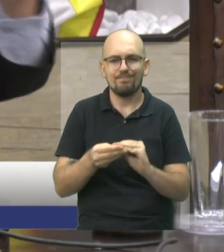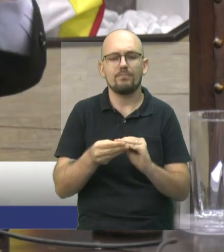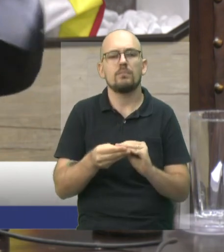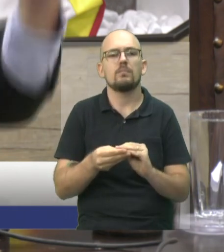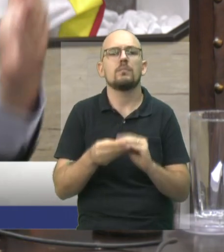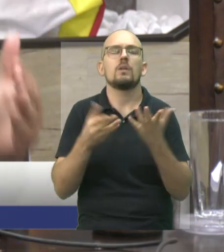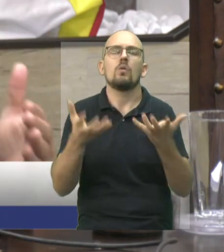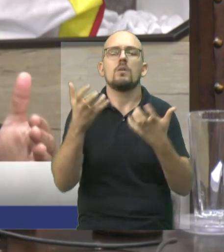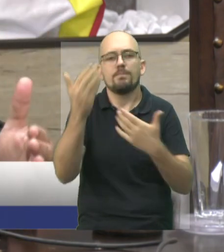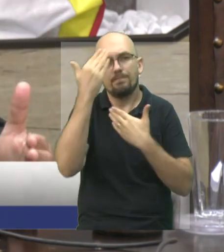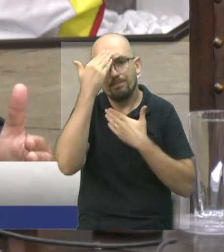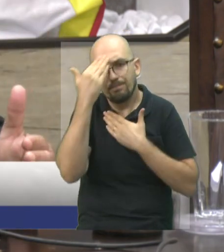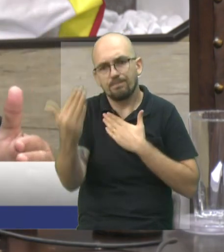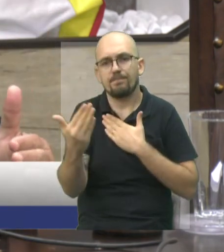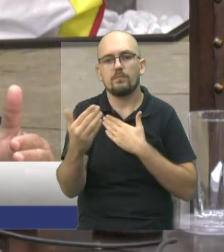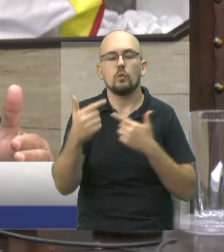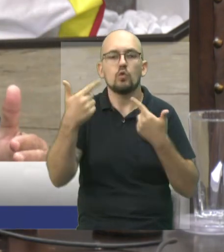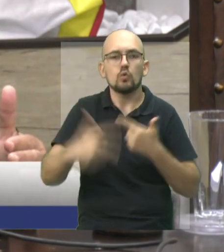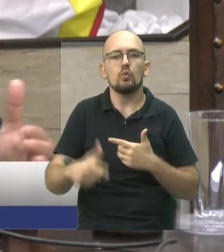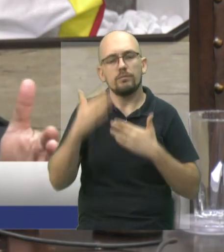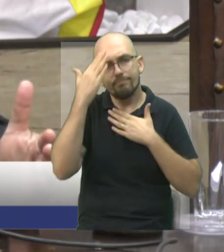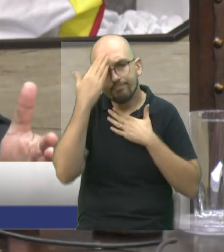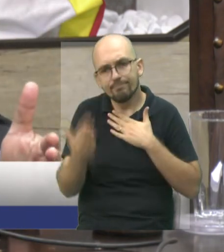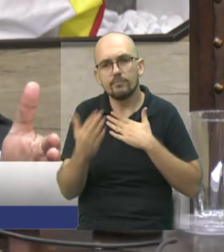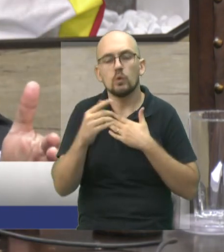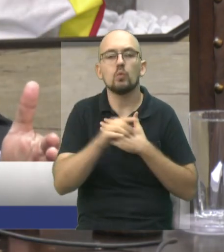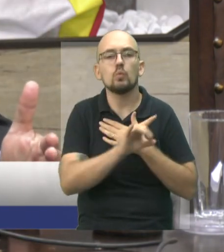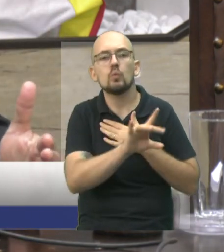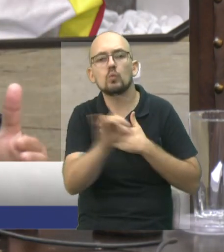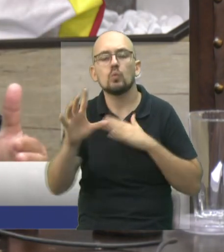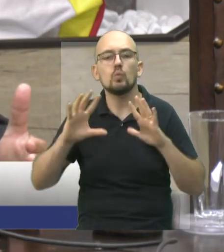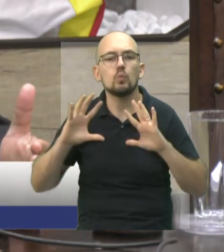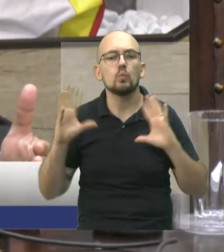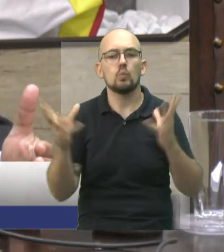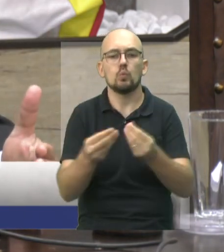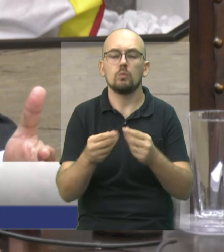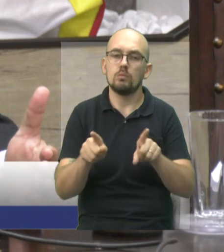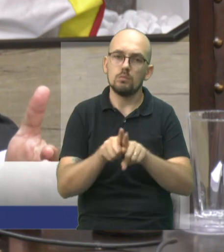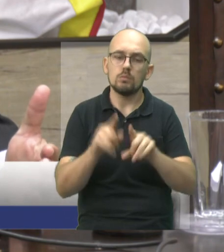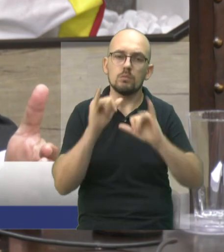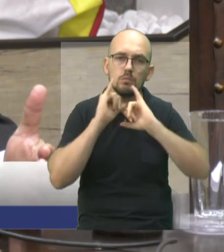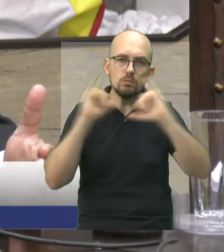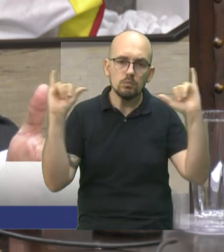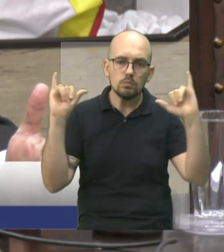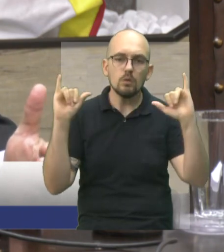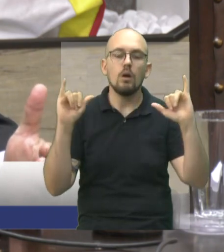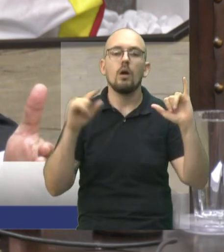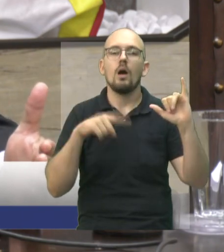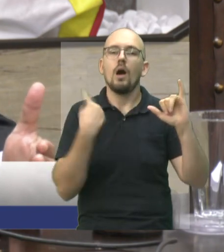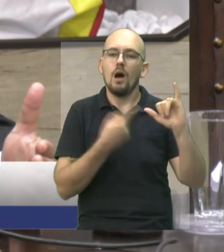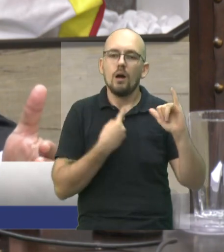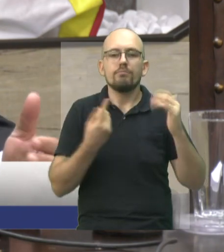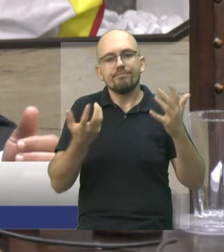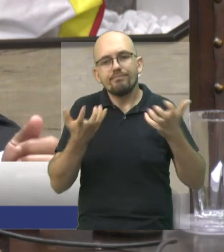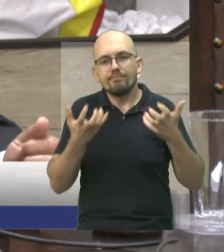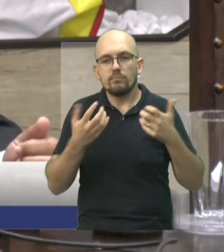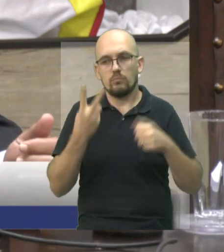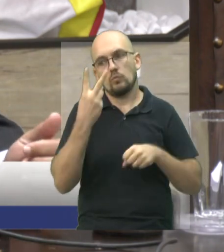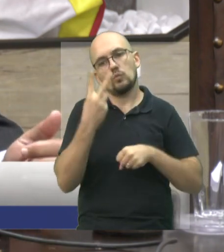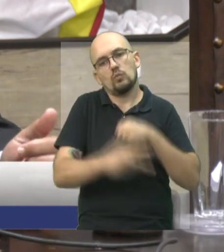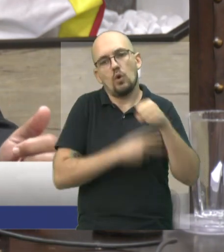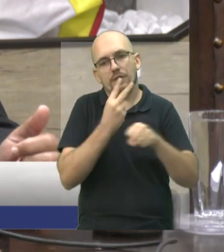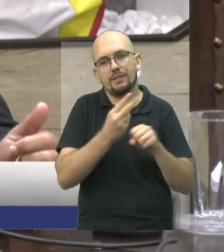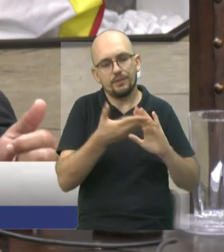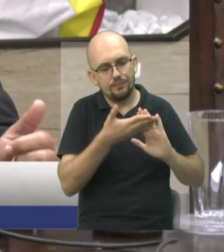esse agradecimento aí mais uma vez a todos, né? E dizer que a gente pretende, nesses 2 anos que